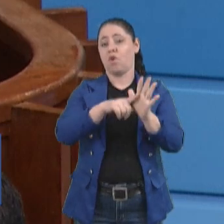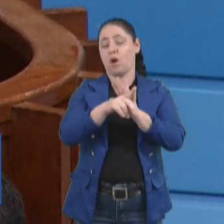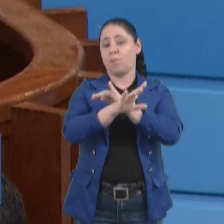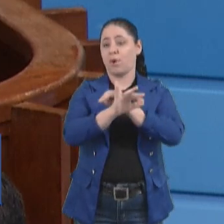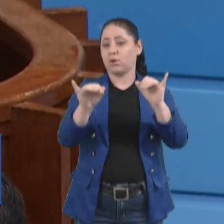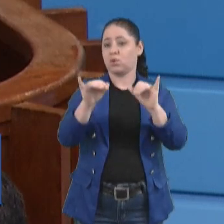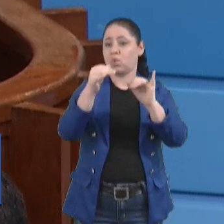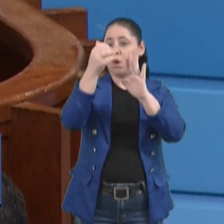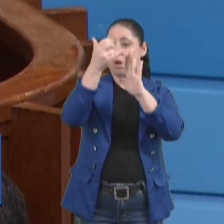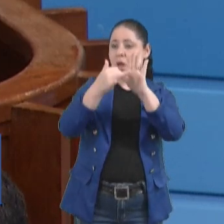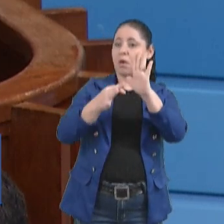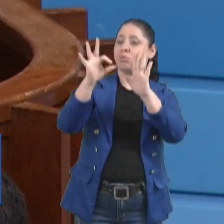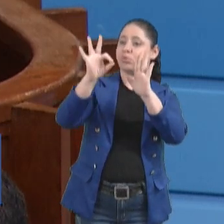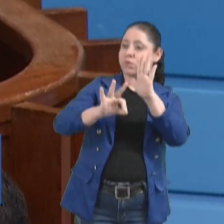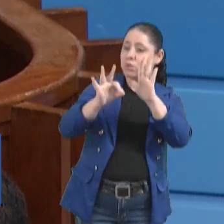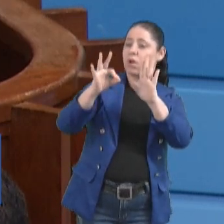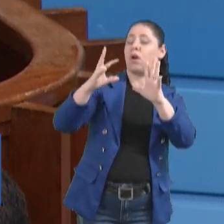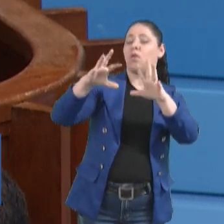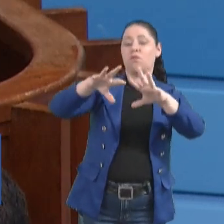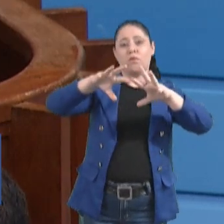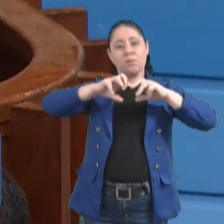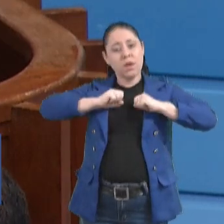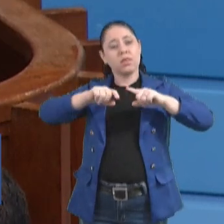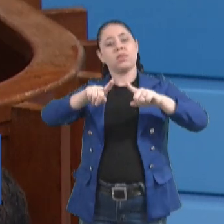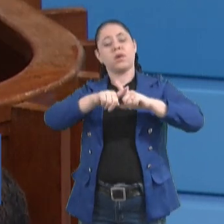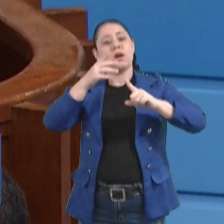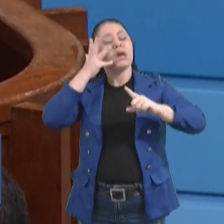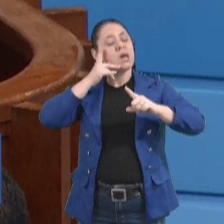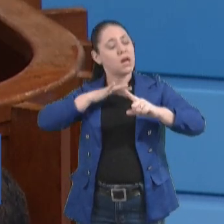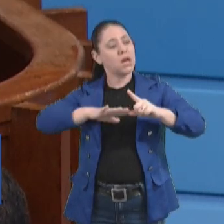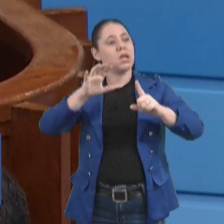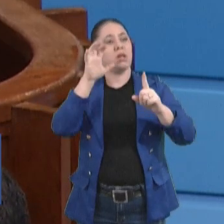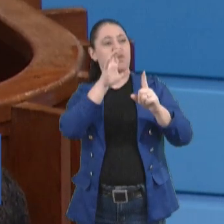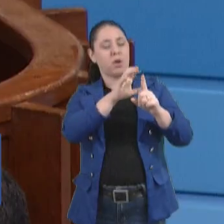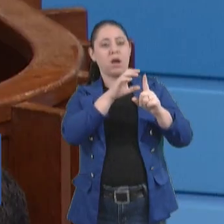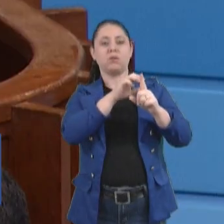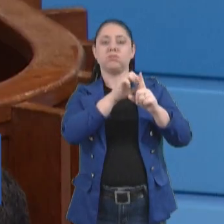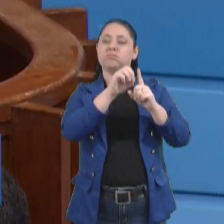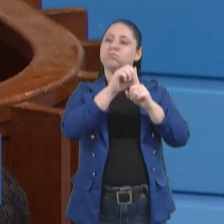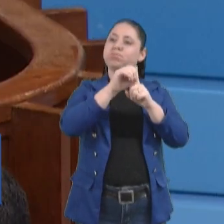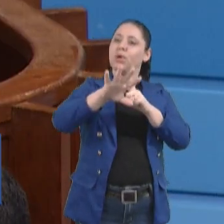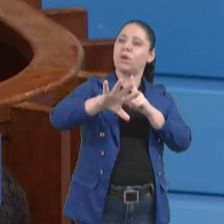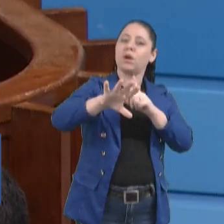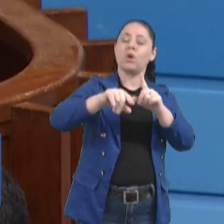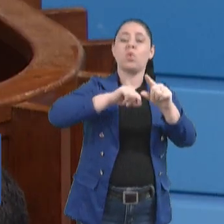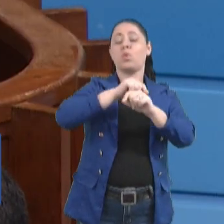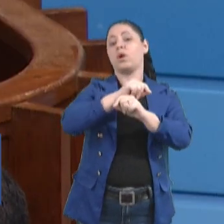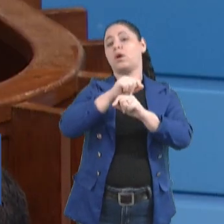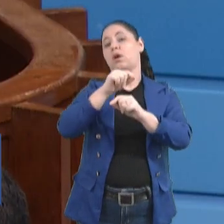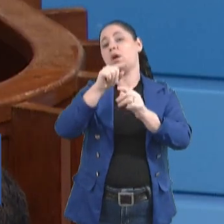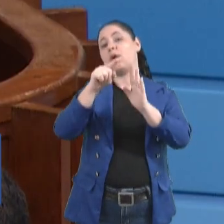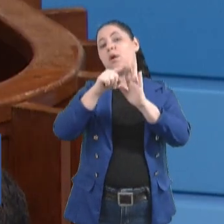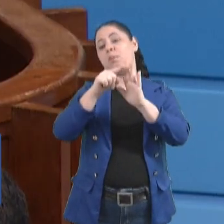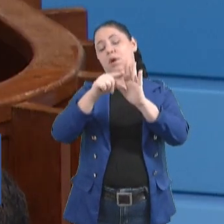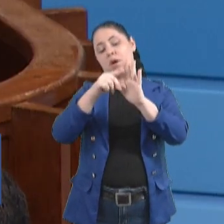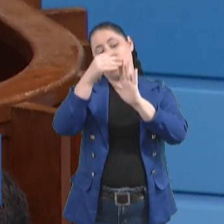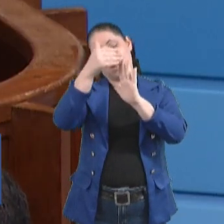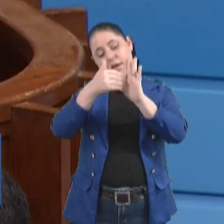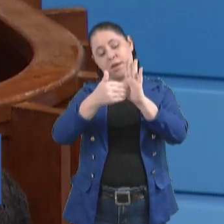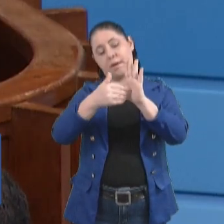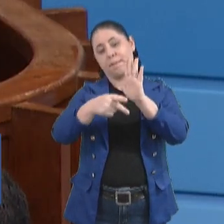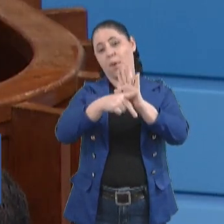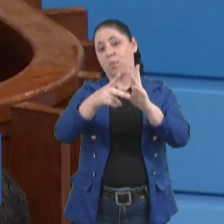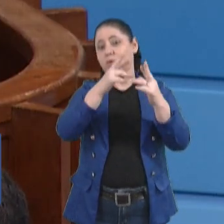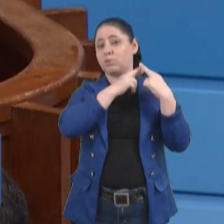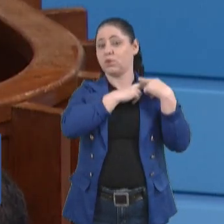Estado. Qual o percentual de infecção, qual o percentual de crianças afetadas, de transmissão. Essa competência é do Estado. E veja,